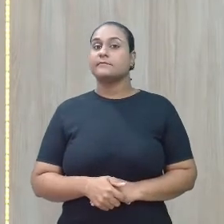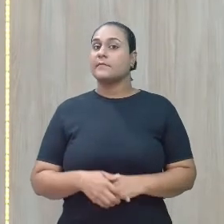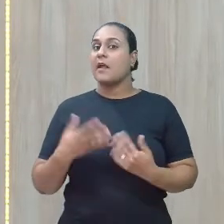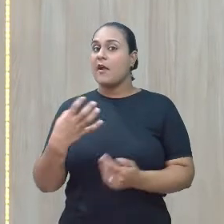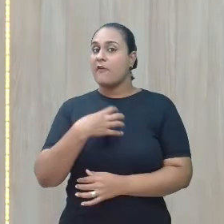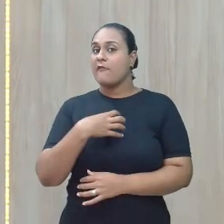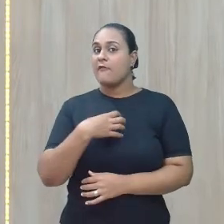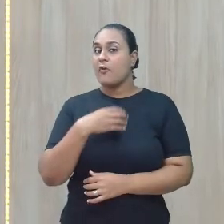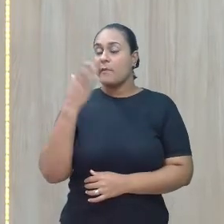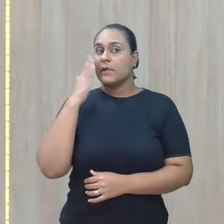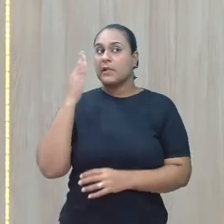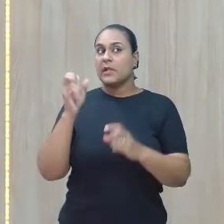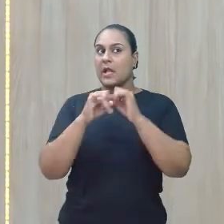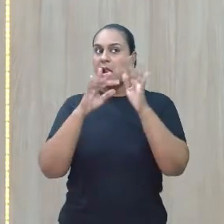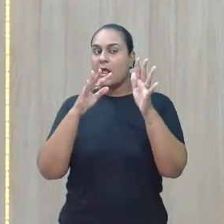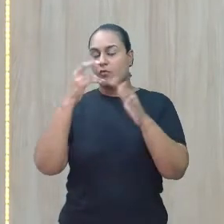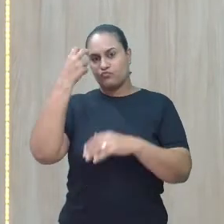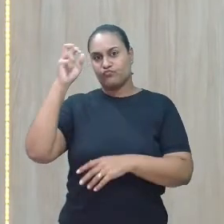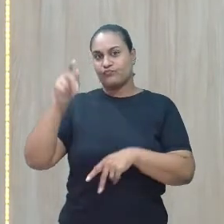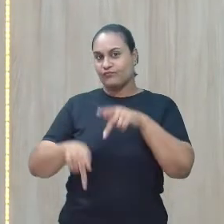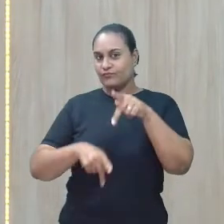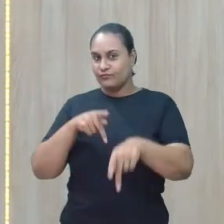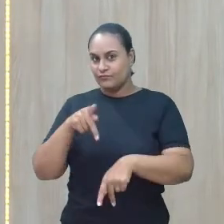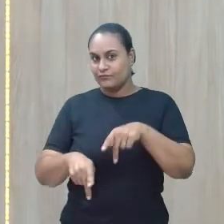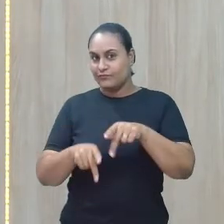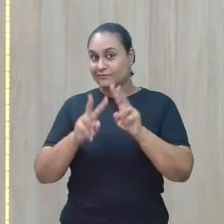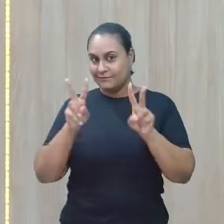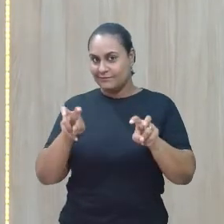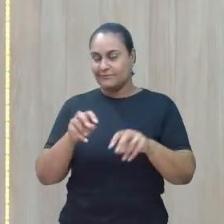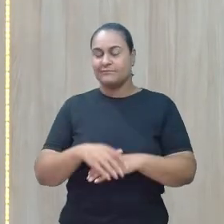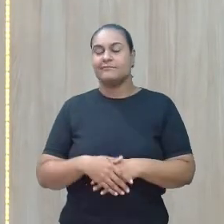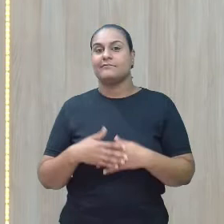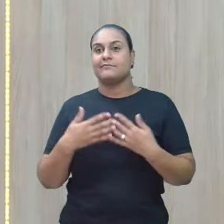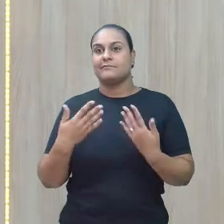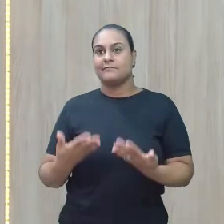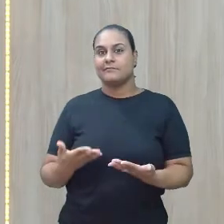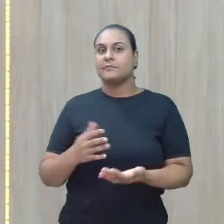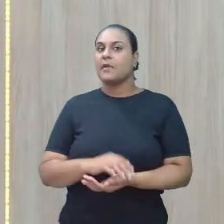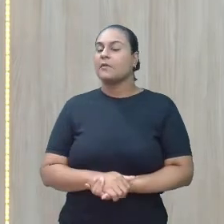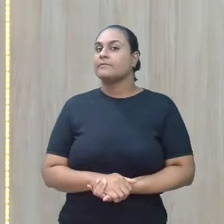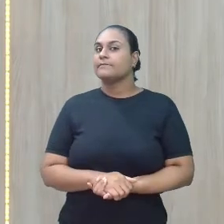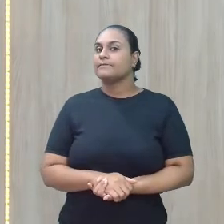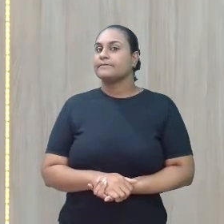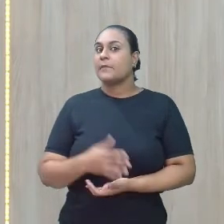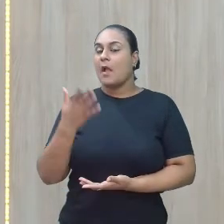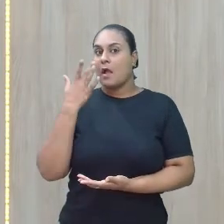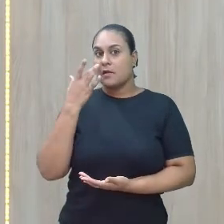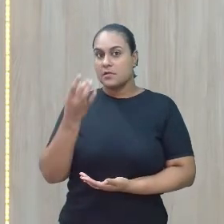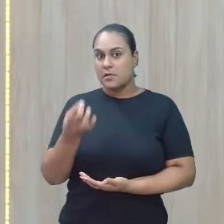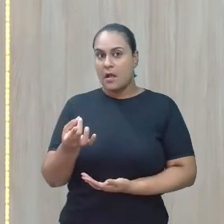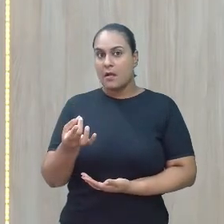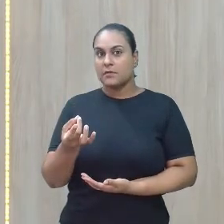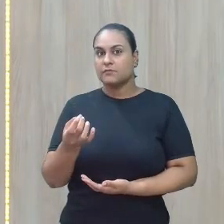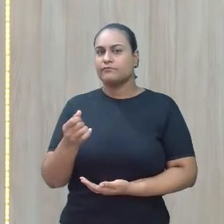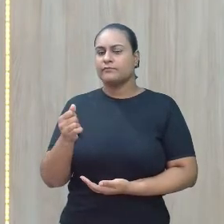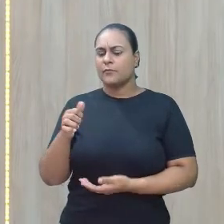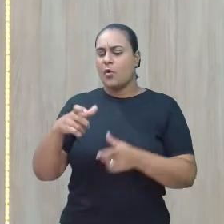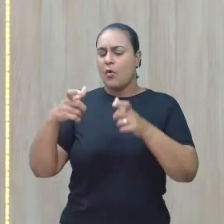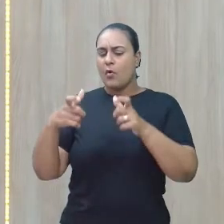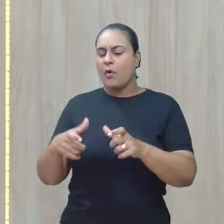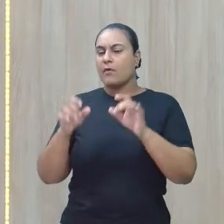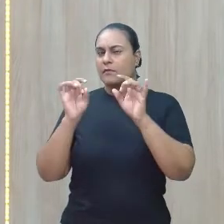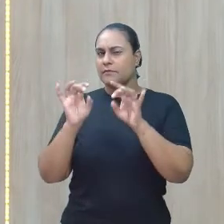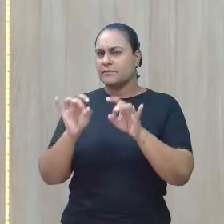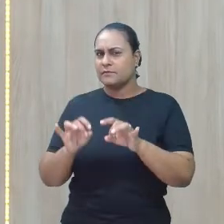gente entender a cultura popular. E aí, eu quero chamar a atenção para um lugar muito especial na cidade do Recife, onde